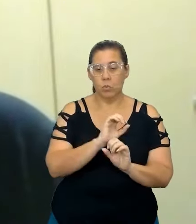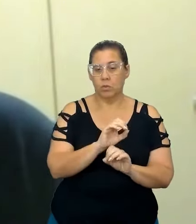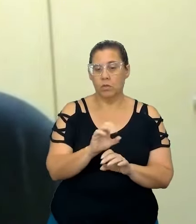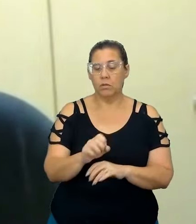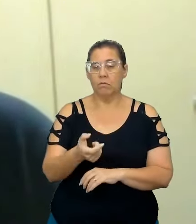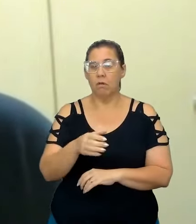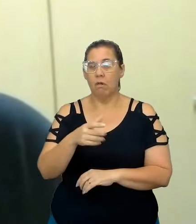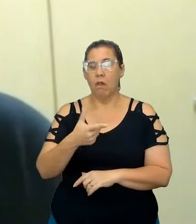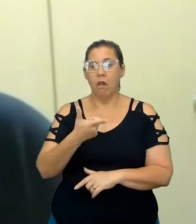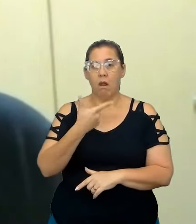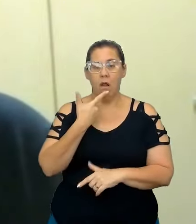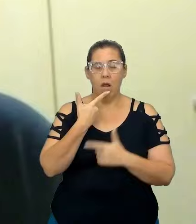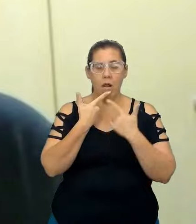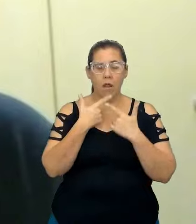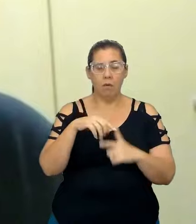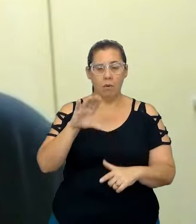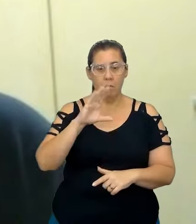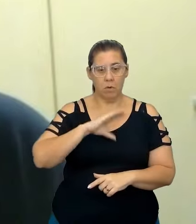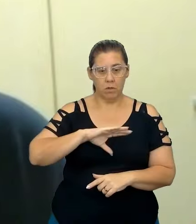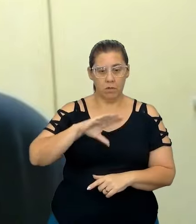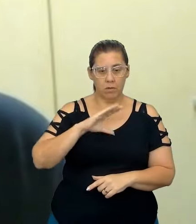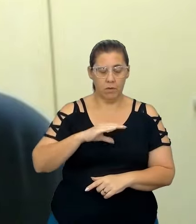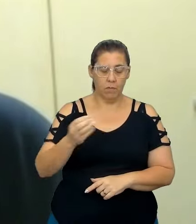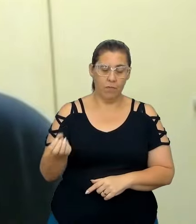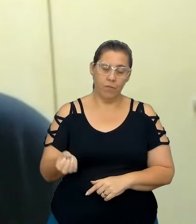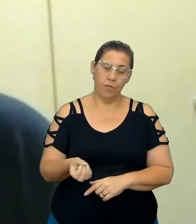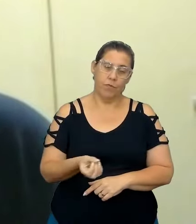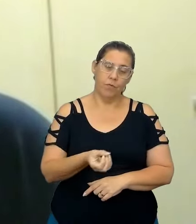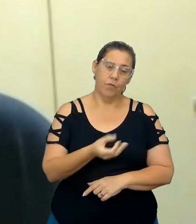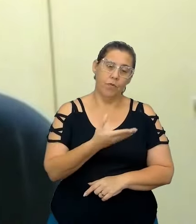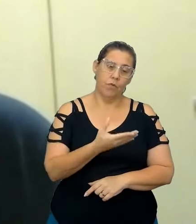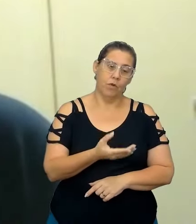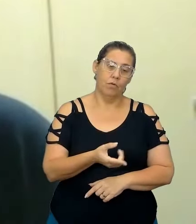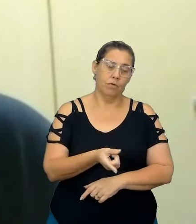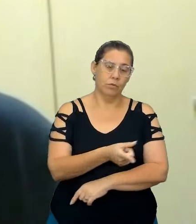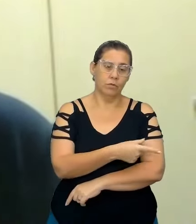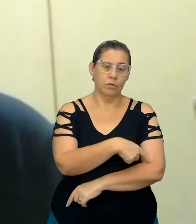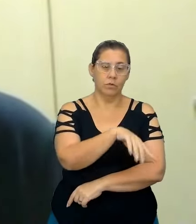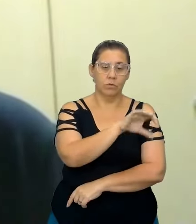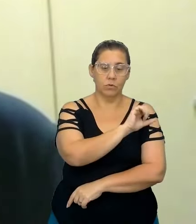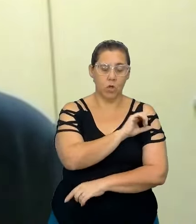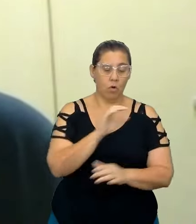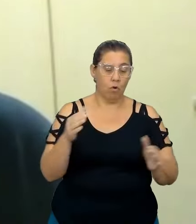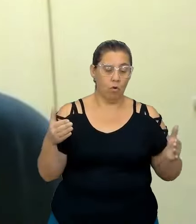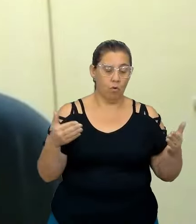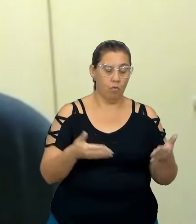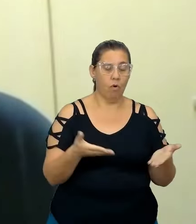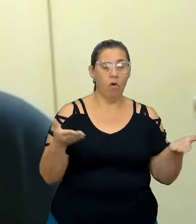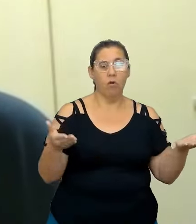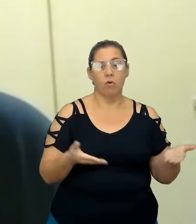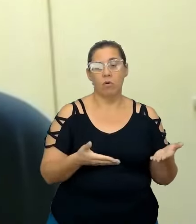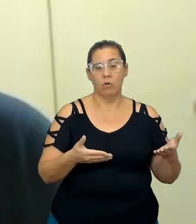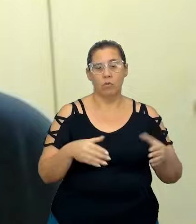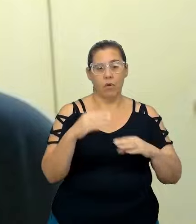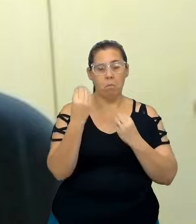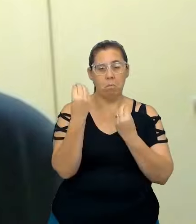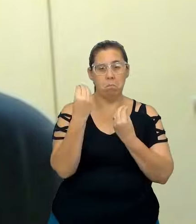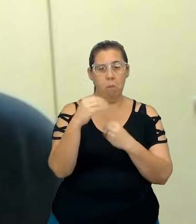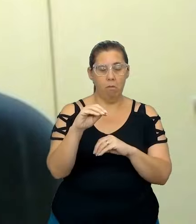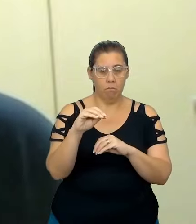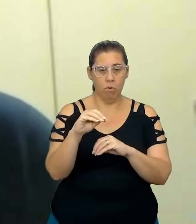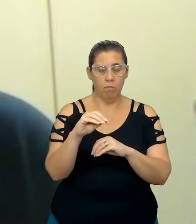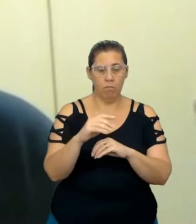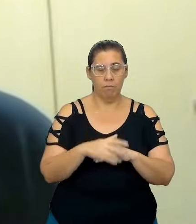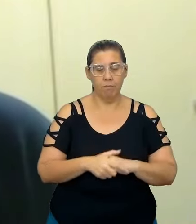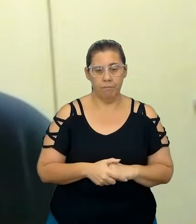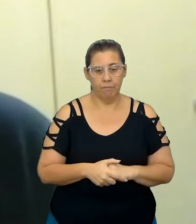língua portuguesa no nono ano do ensino fundamental. O foco hoje foi meme, foi um texto